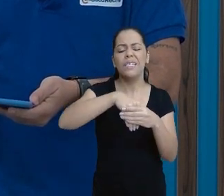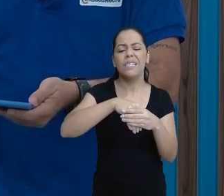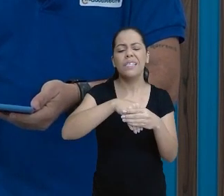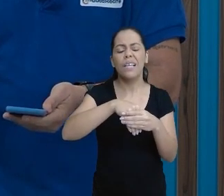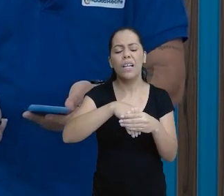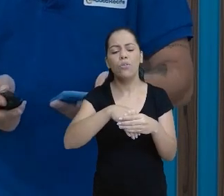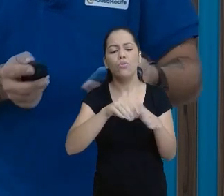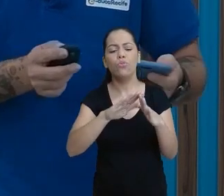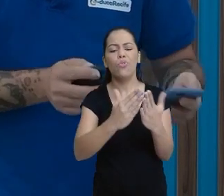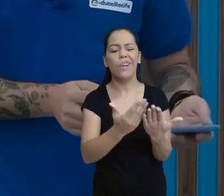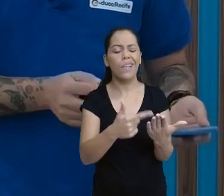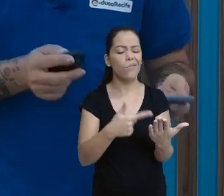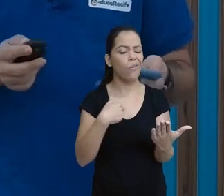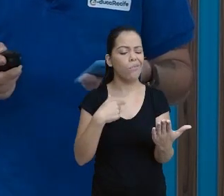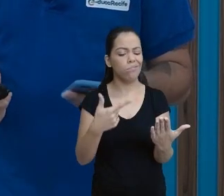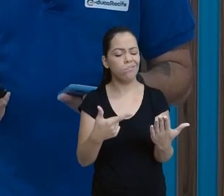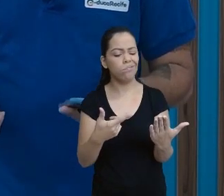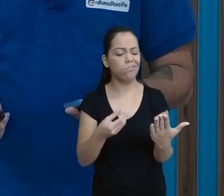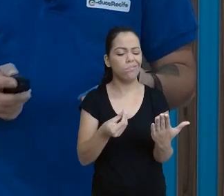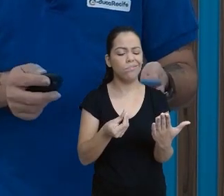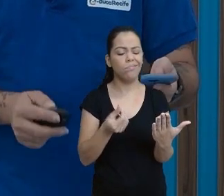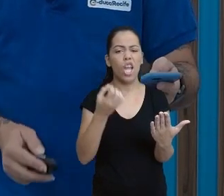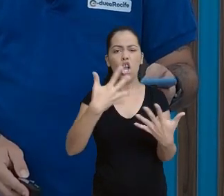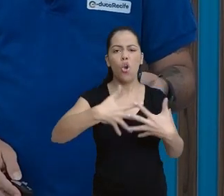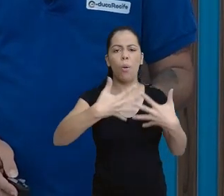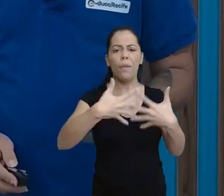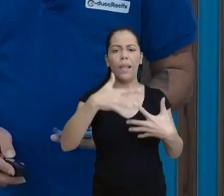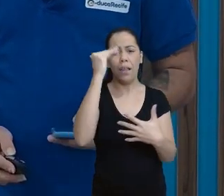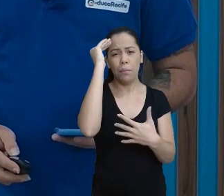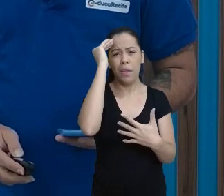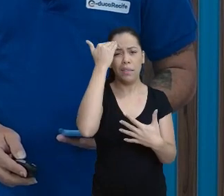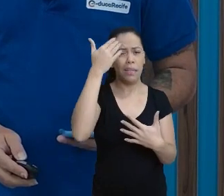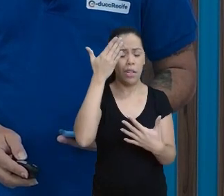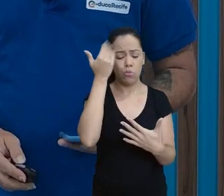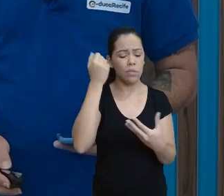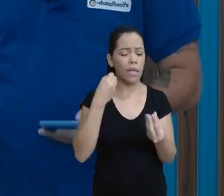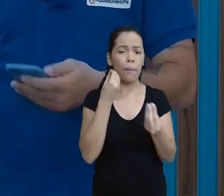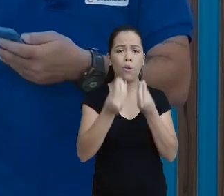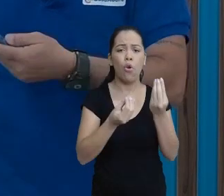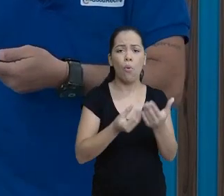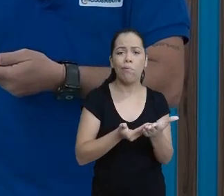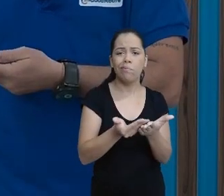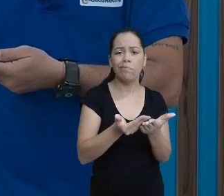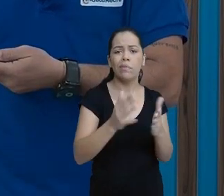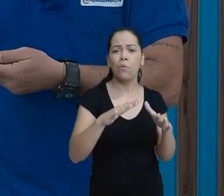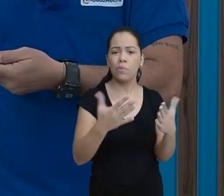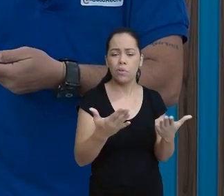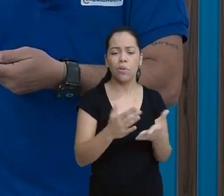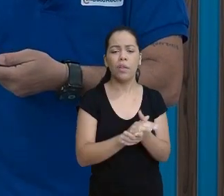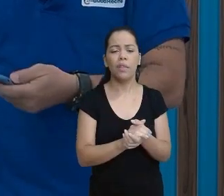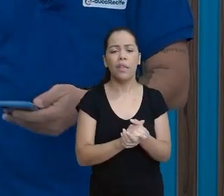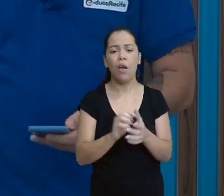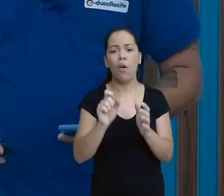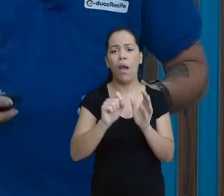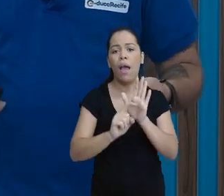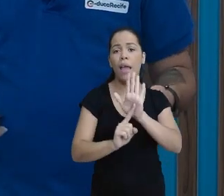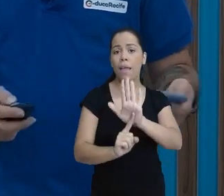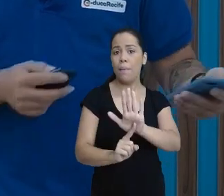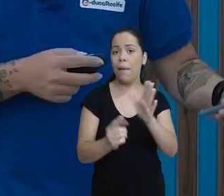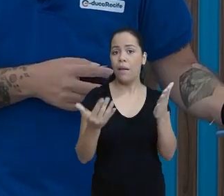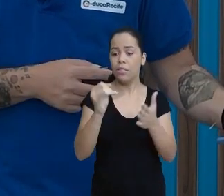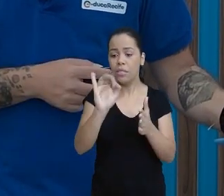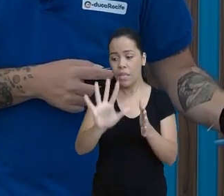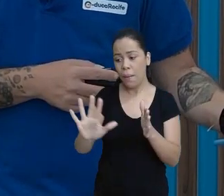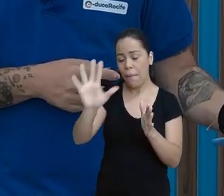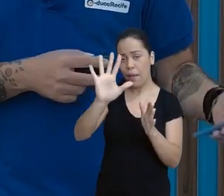compreende muito bem como é que se chegou àquela forma, de onde partiu aquela ideia, tá certo? Então, as imagens que estão aparecendo aí atrás são as imagens